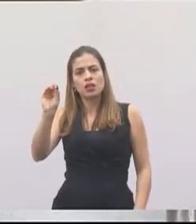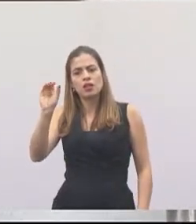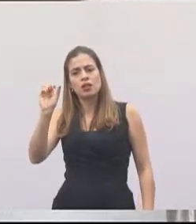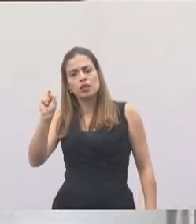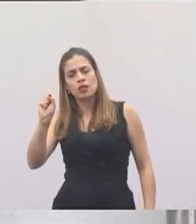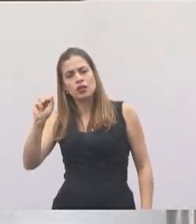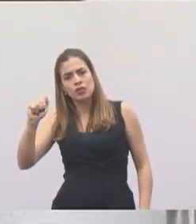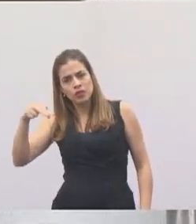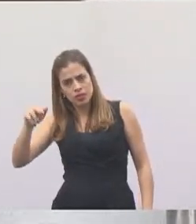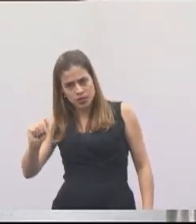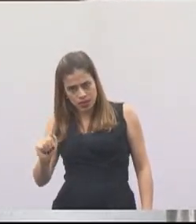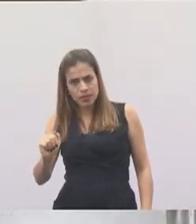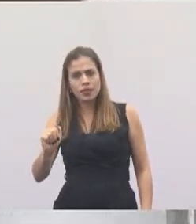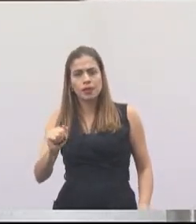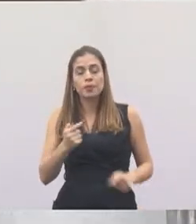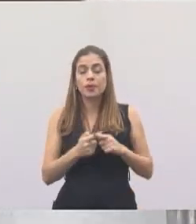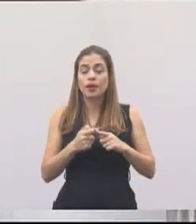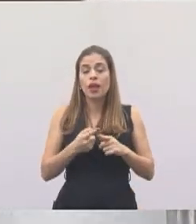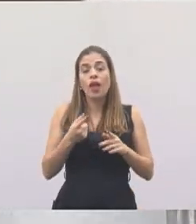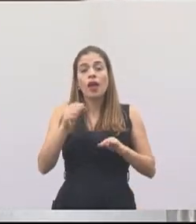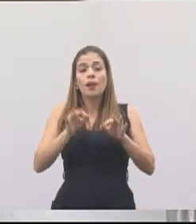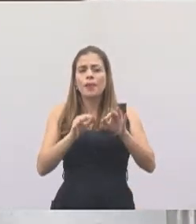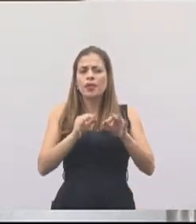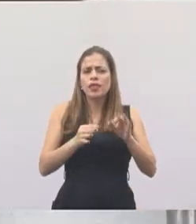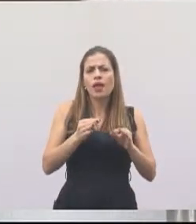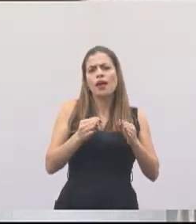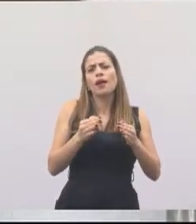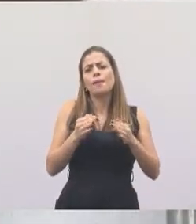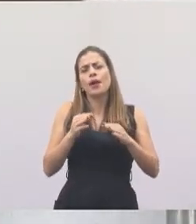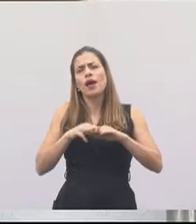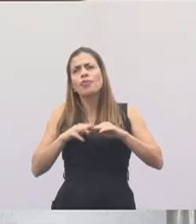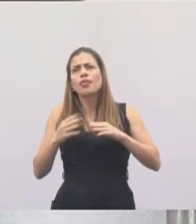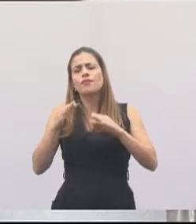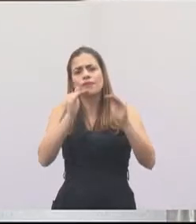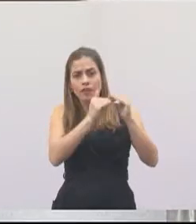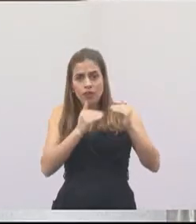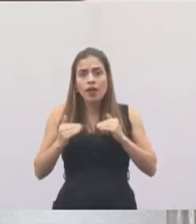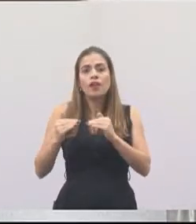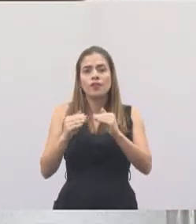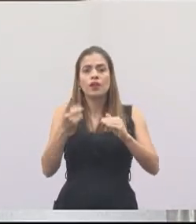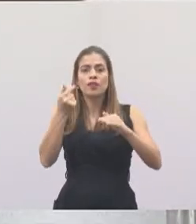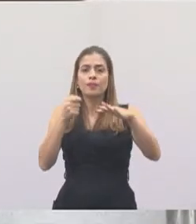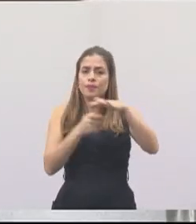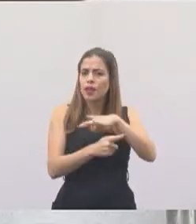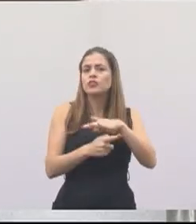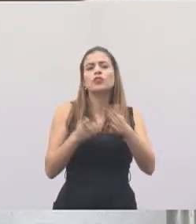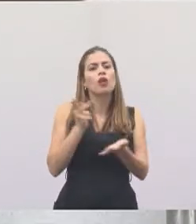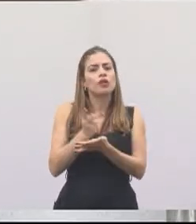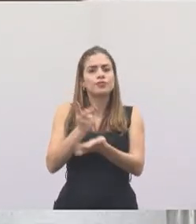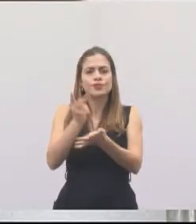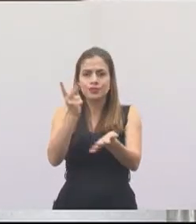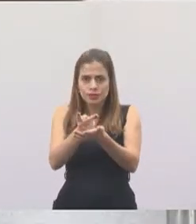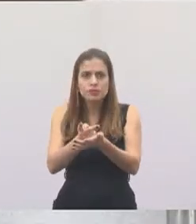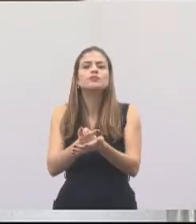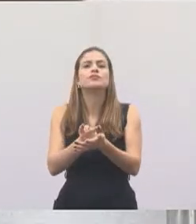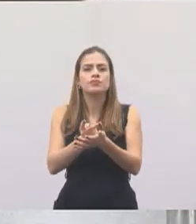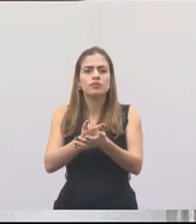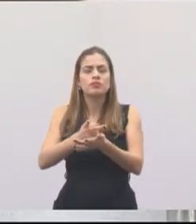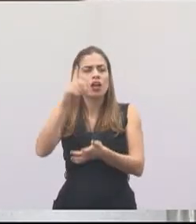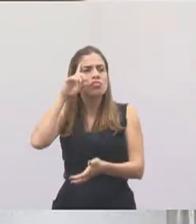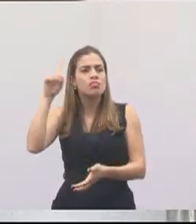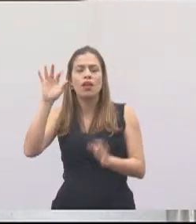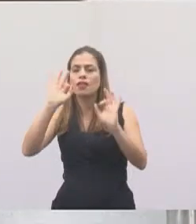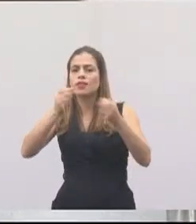cálculos estão favoráveis, sim, e os investimentos não estão parados, né? As contas estão em